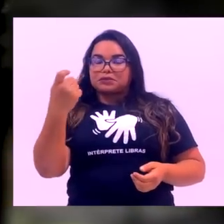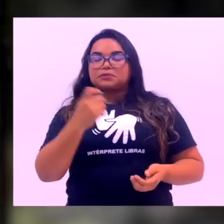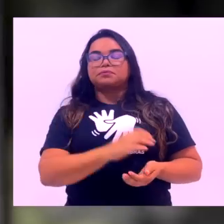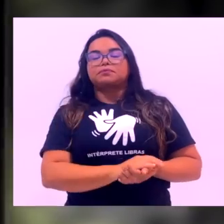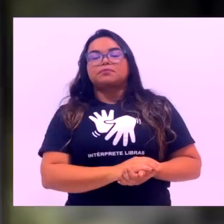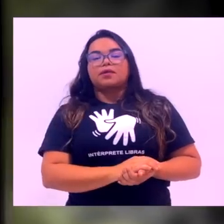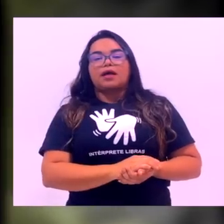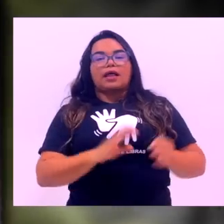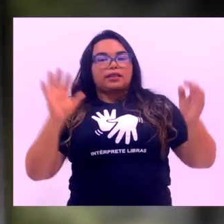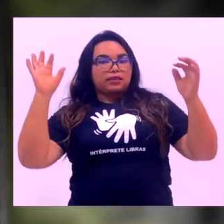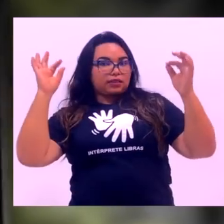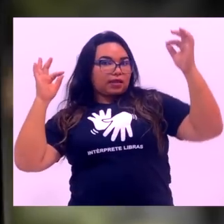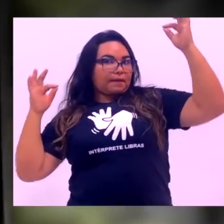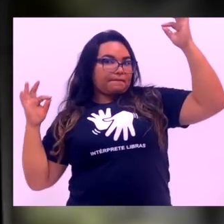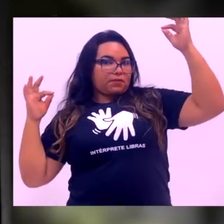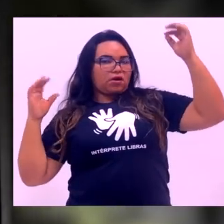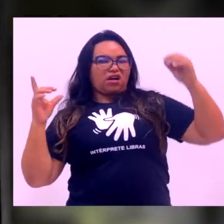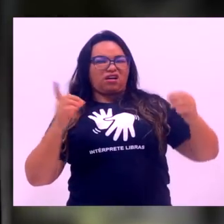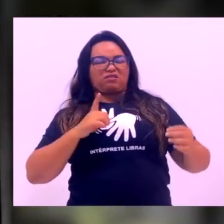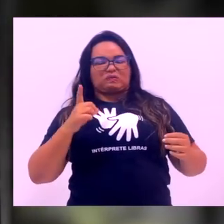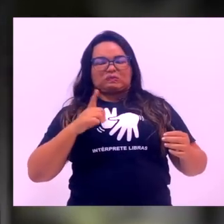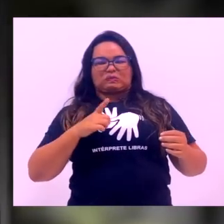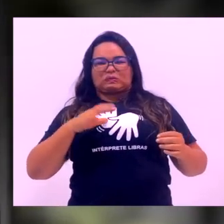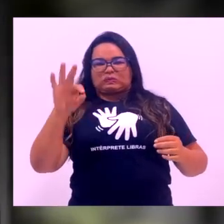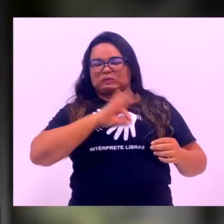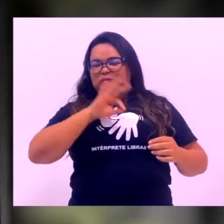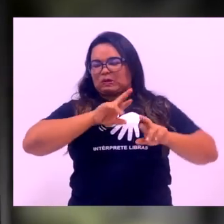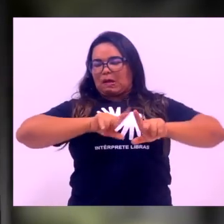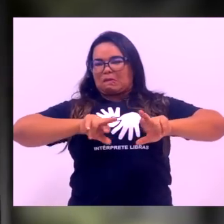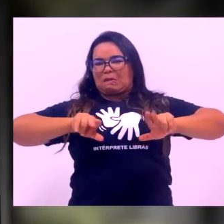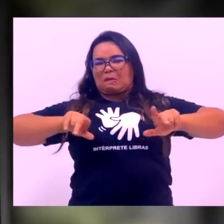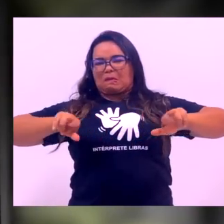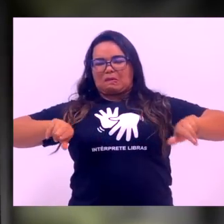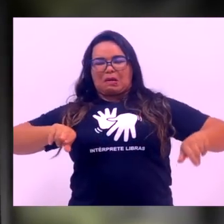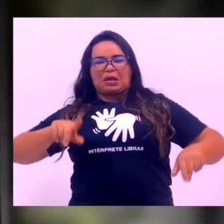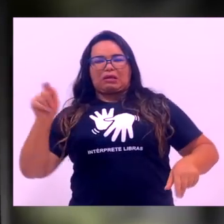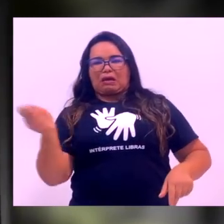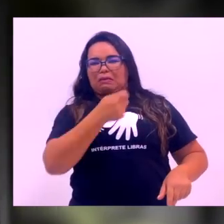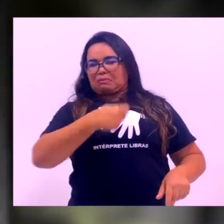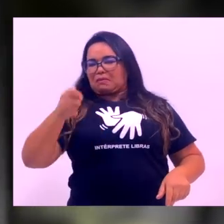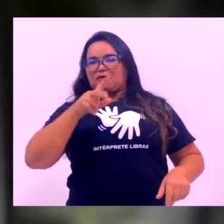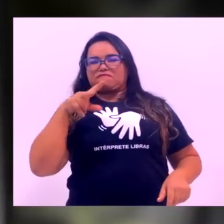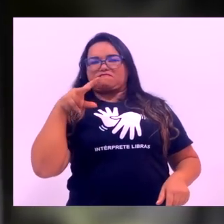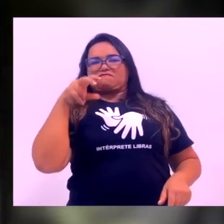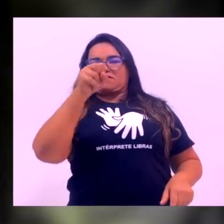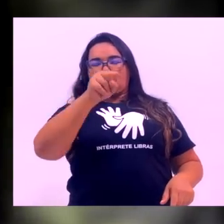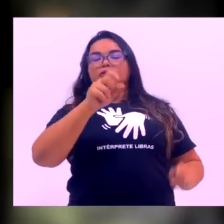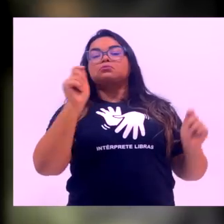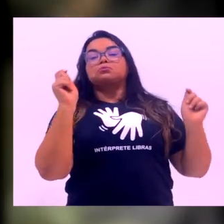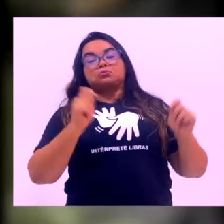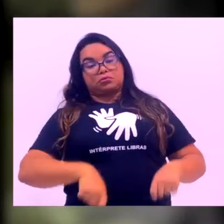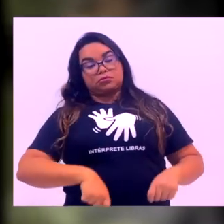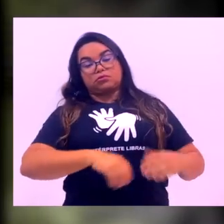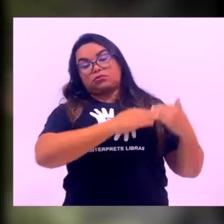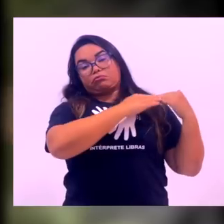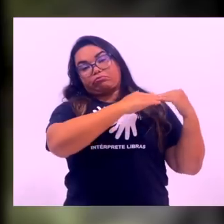é interessante. Napoleão tinha uma artilharia pesada. E ele teria vencido qualquer